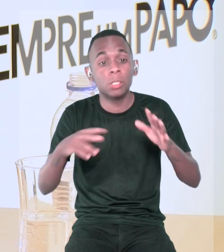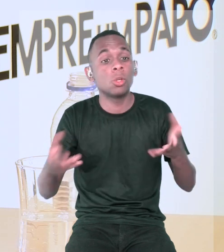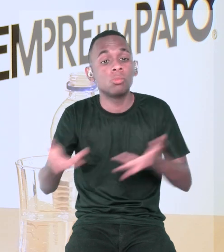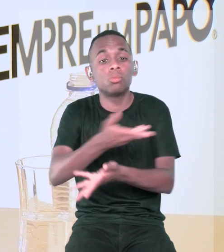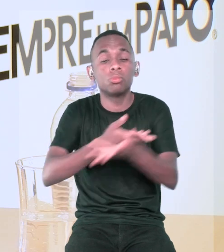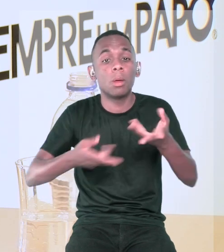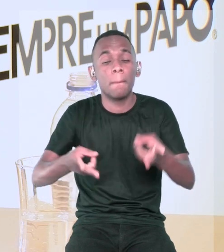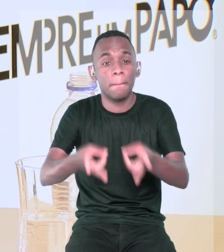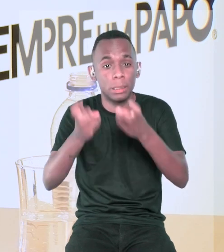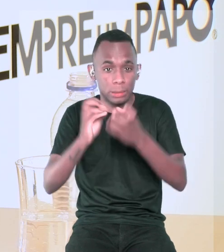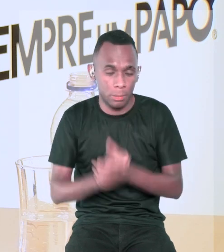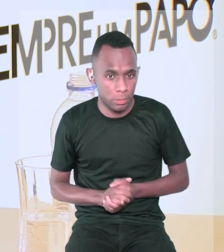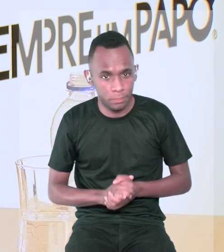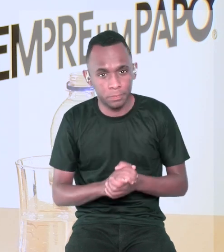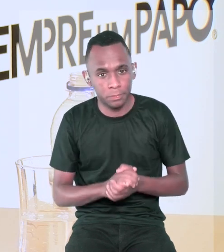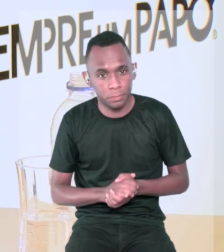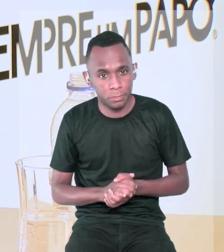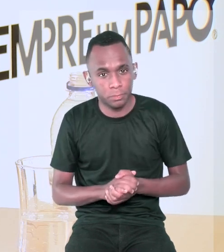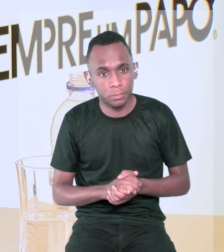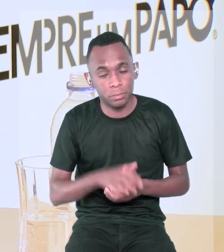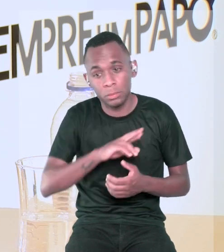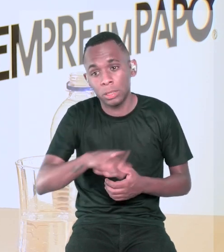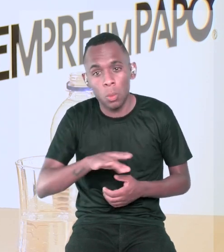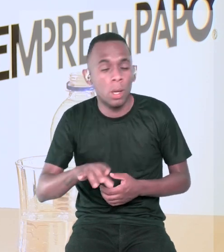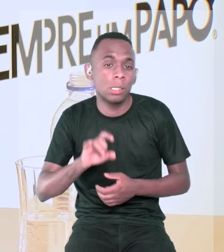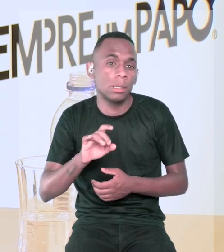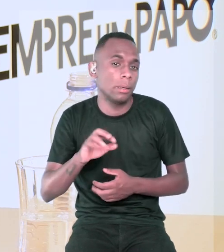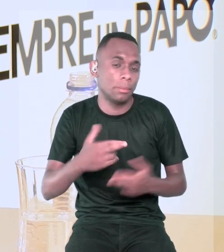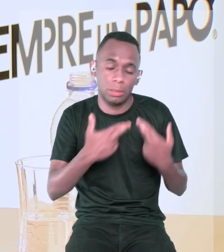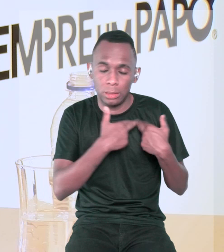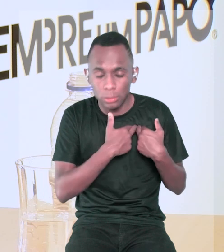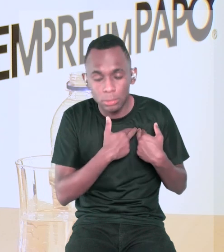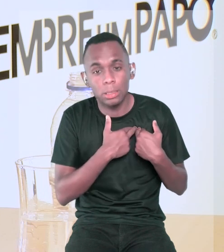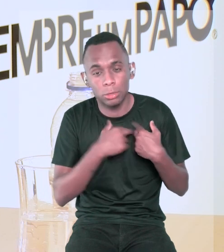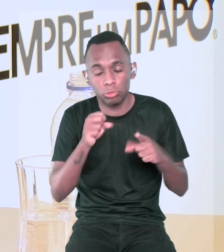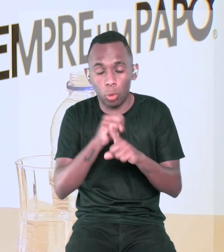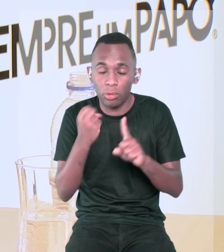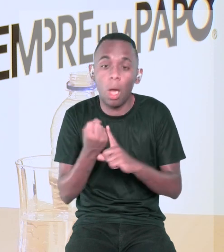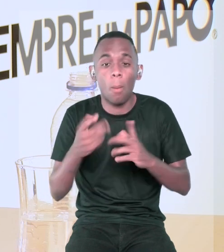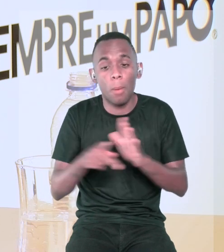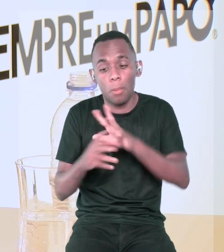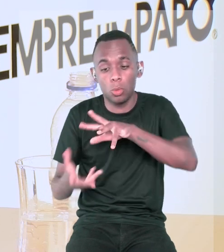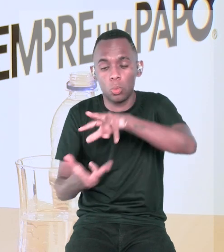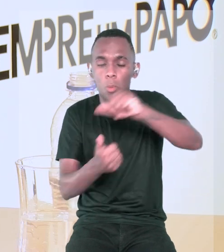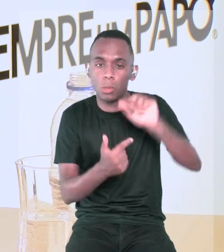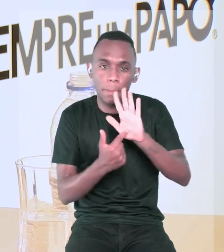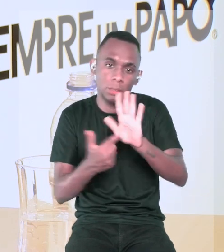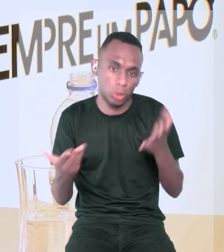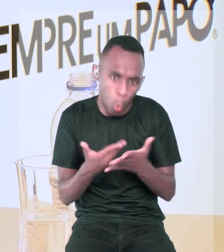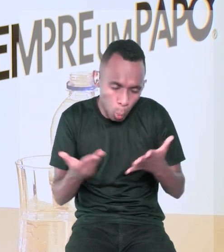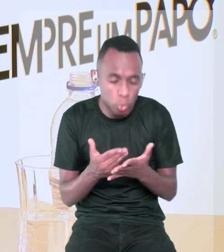eles enxerguem um no outro. Não são, assim, meros papéis sociais genéricos que o mundo